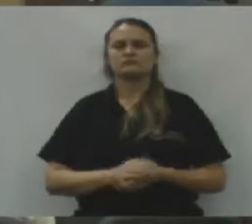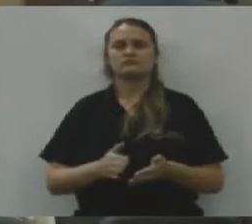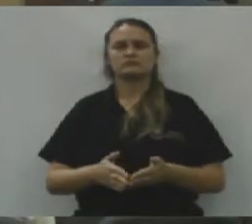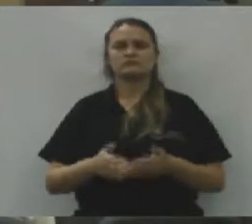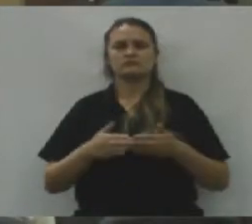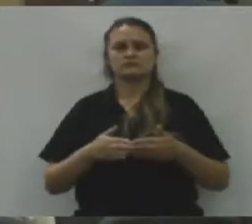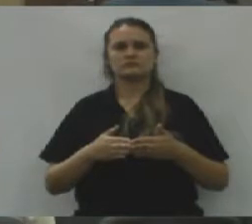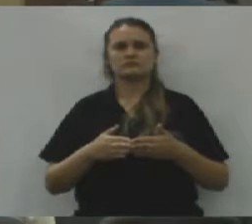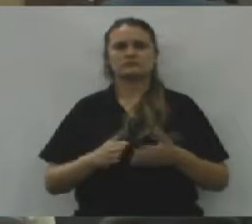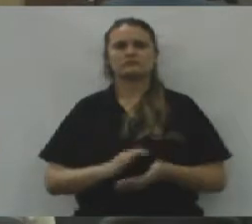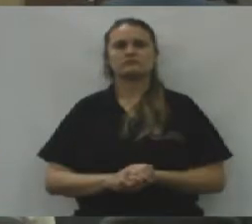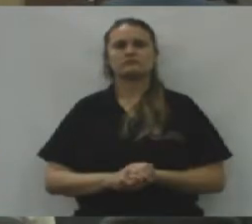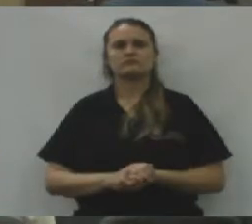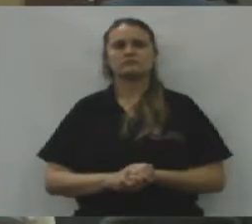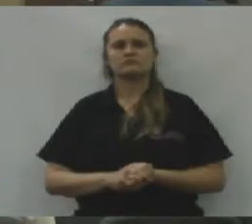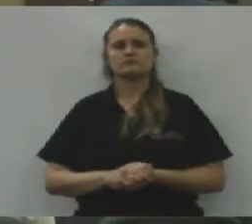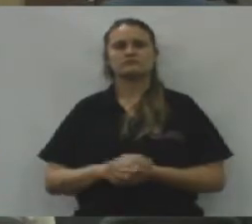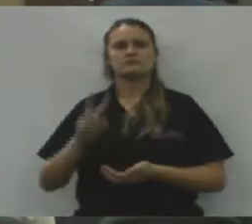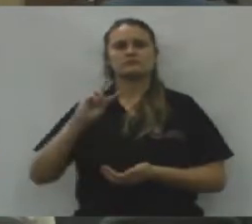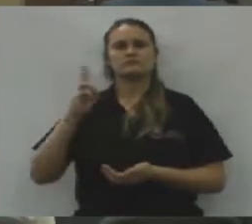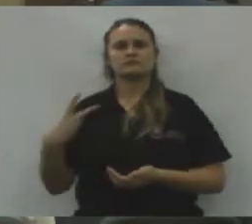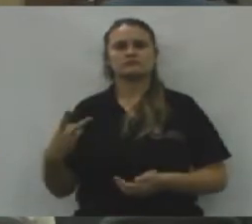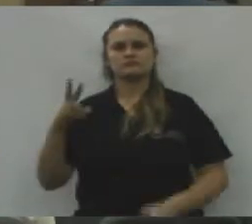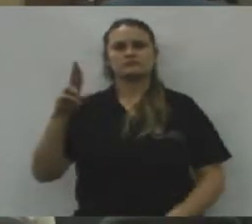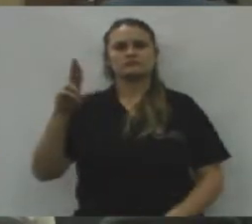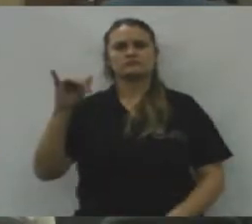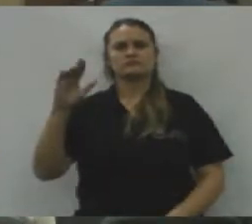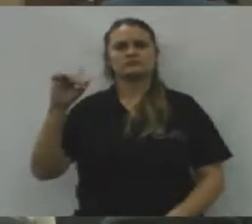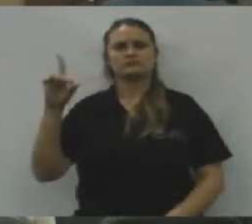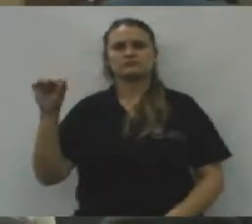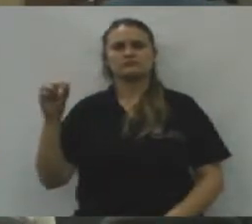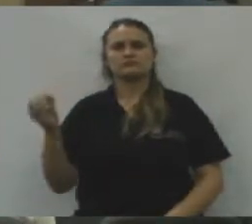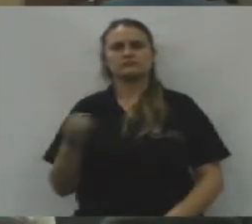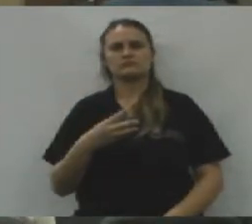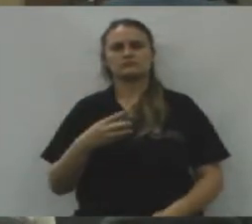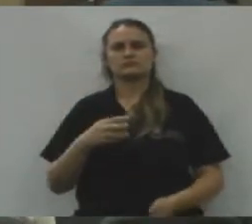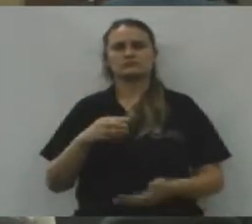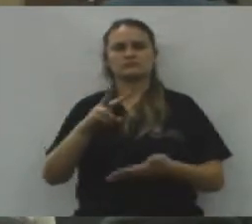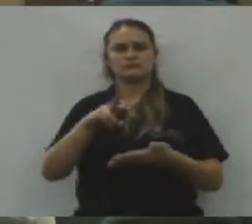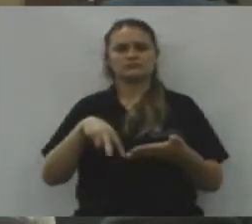Solicito ao vereador Adriano Sass para nova redação.